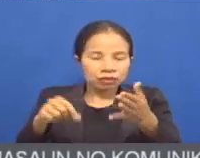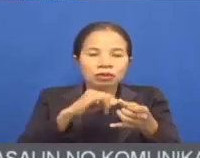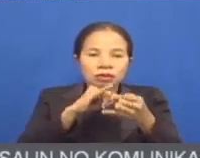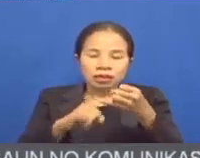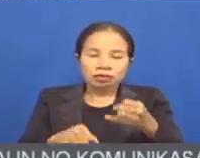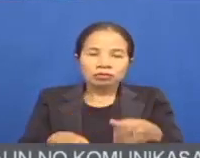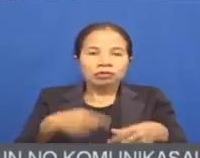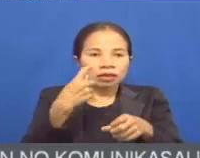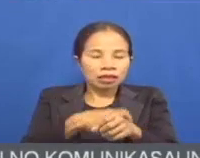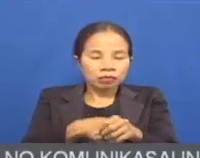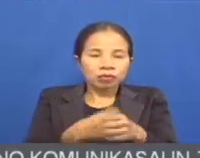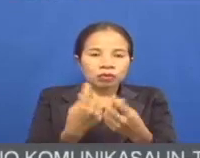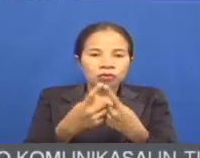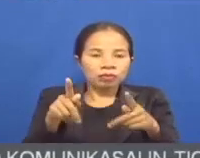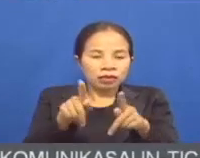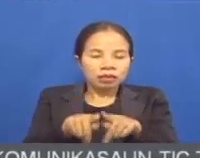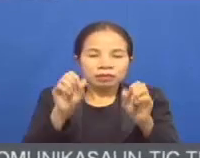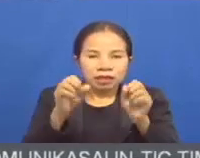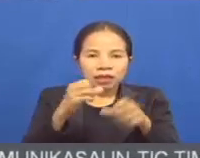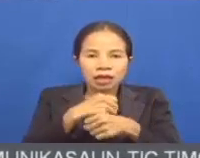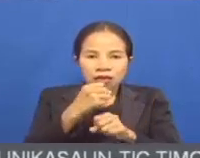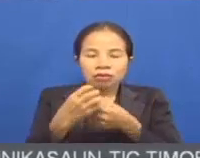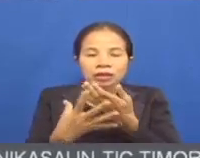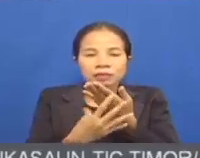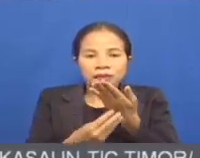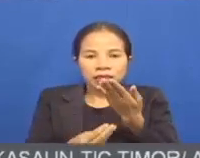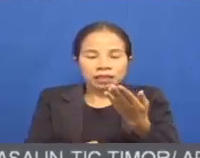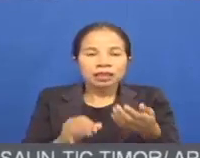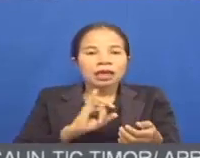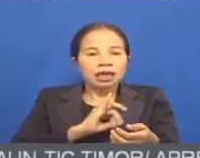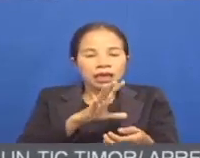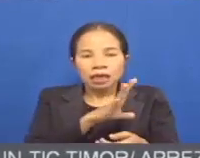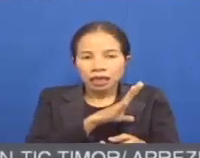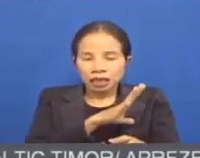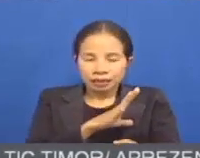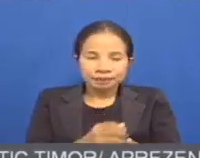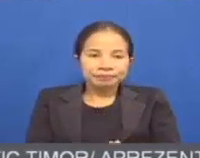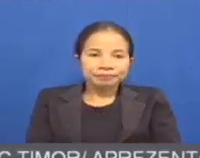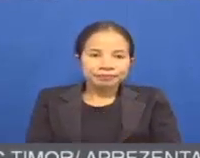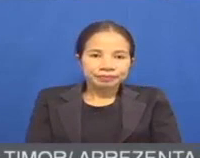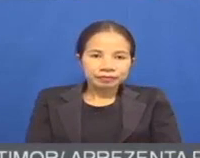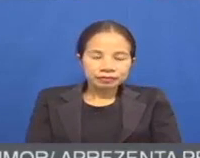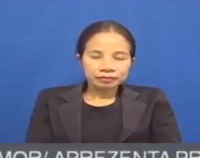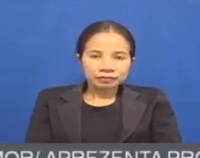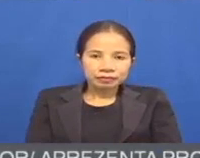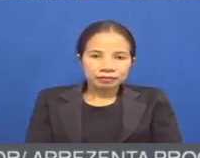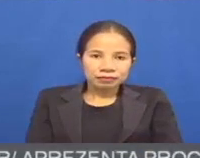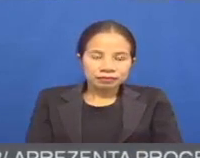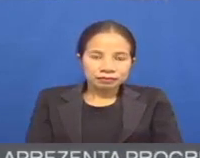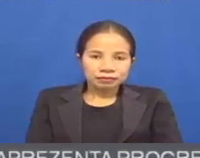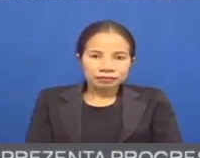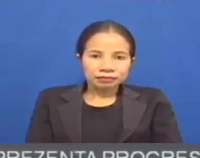companhia produtora tu bele sira bele halo na produção aí te hein produção tamo bat ne ma halo por causa de